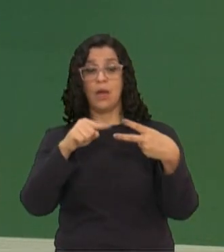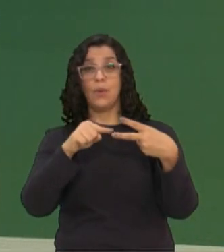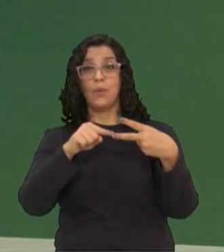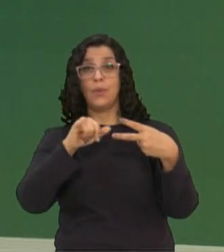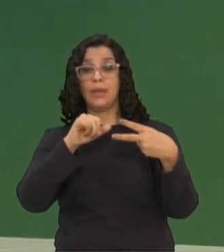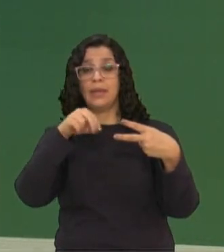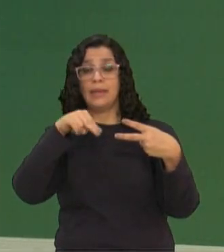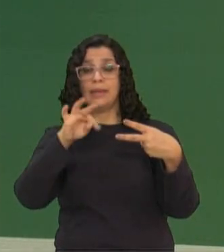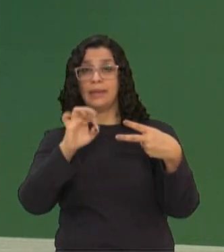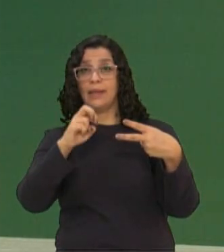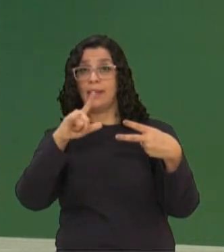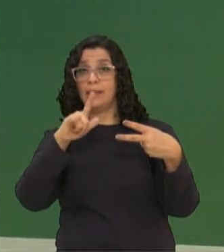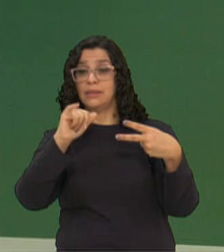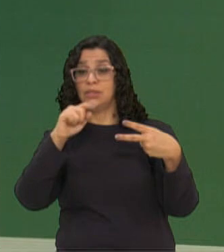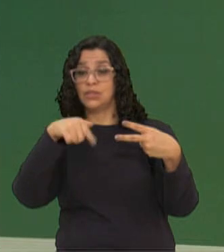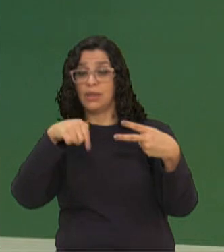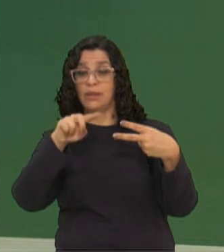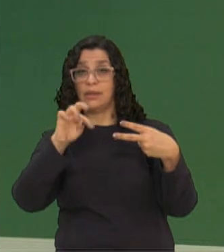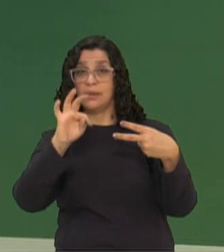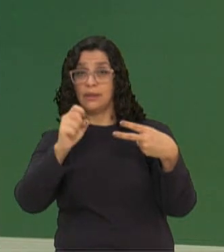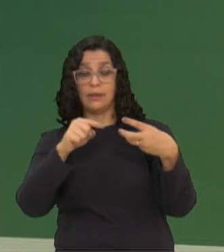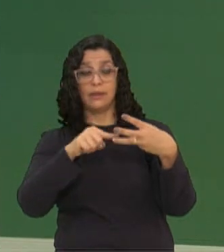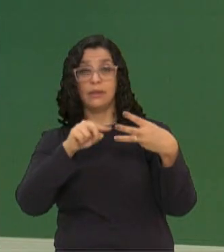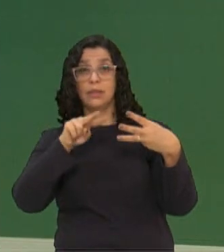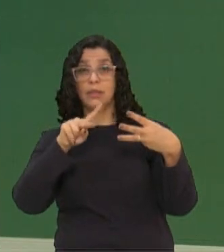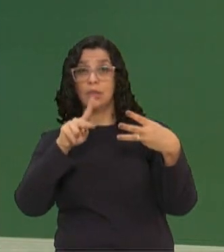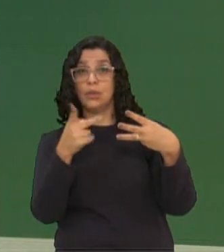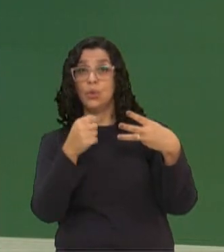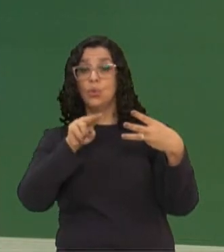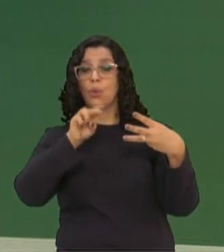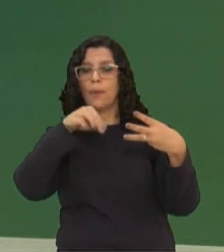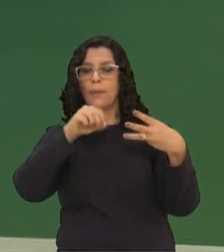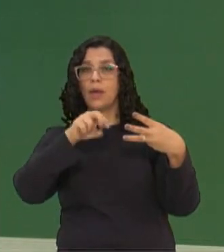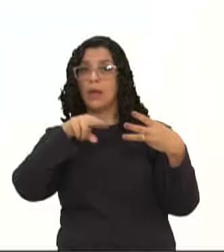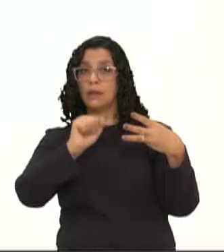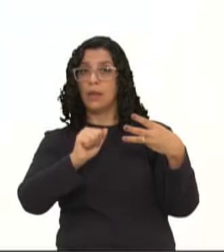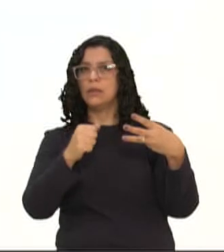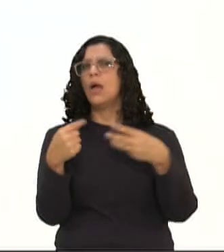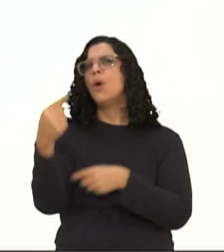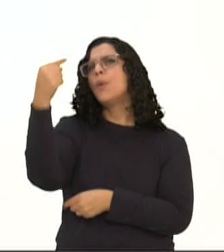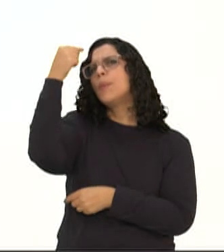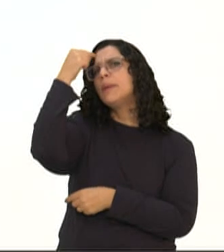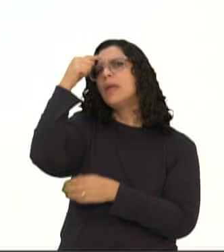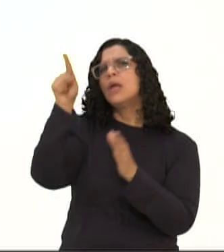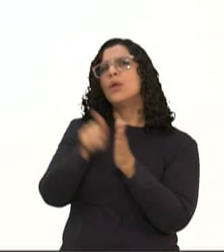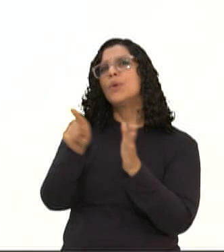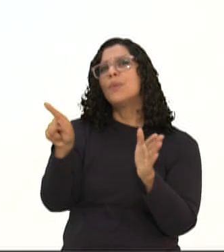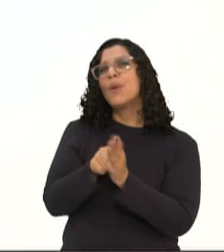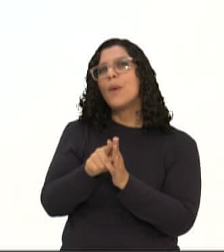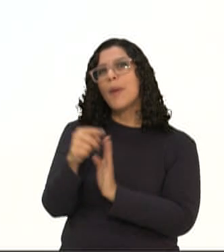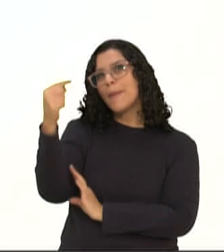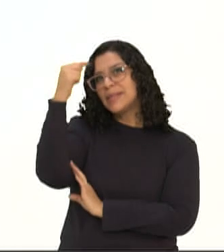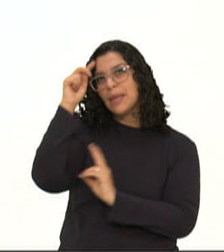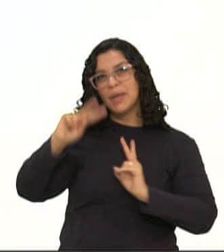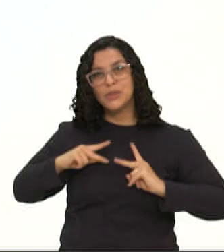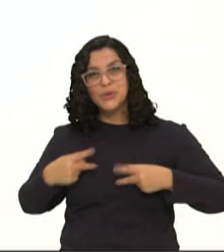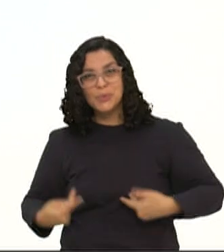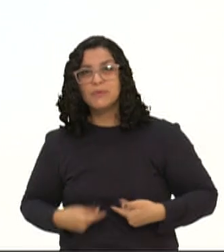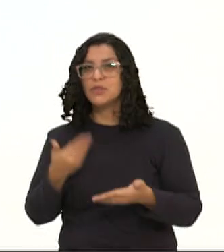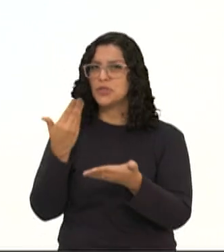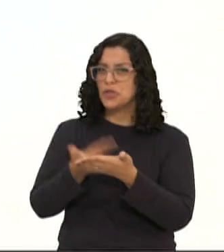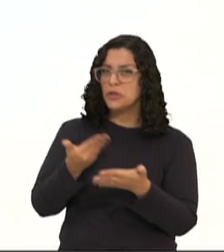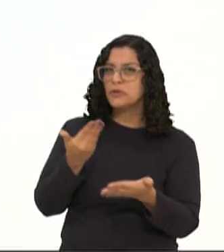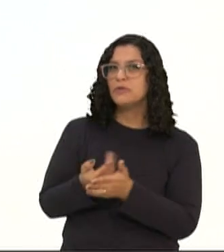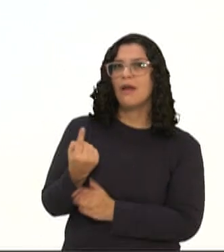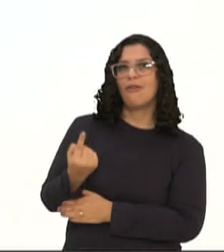Quais são as causas que vão levar a esse movimento? Por que ele vai acontecer? O primeiro é o pensamento humanista, que vocês estudaram na aula sobre Renascimento, que